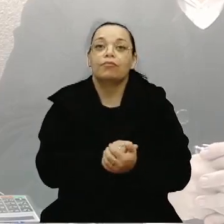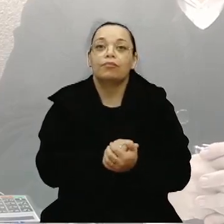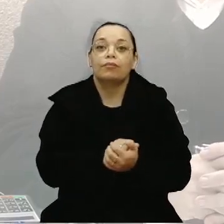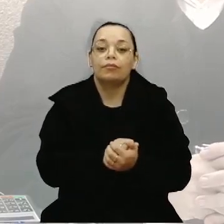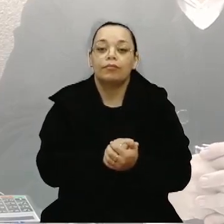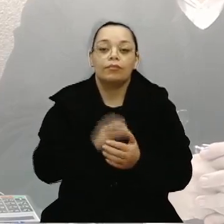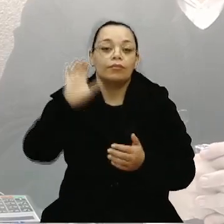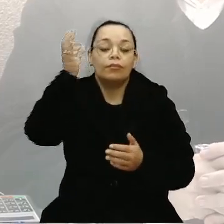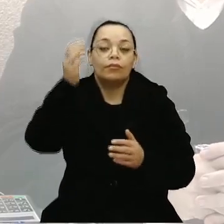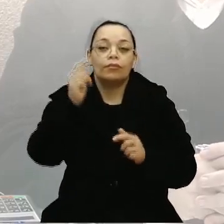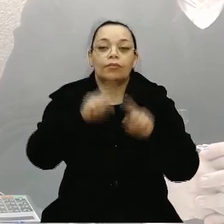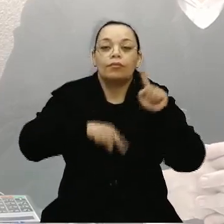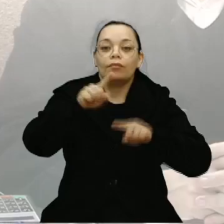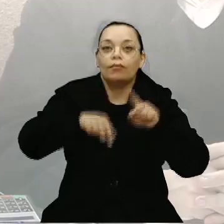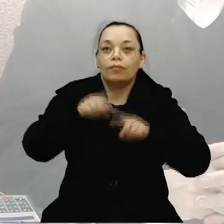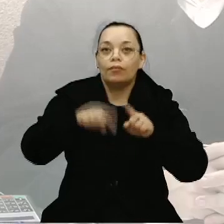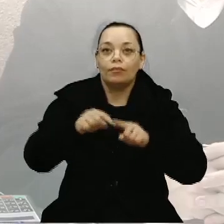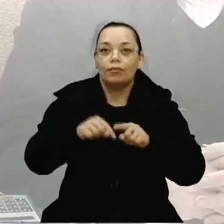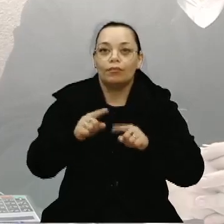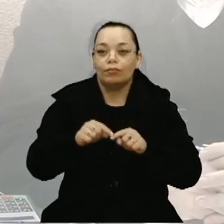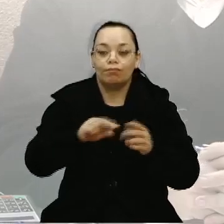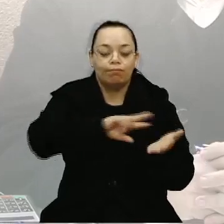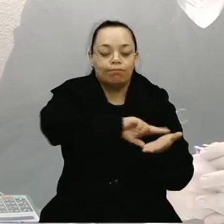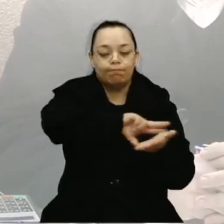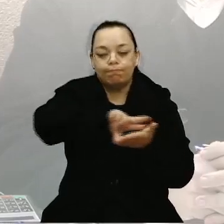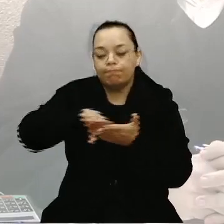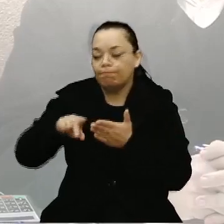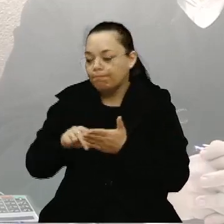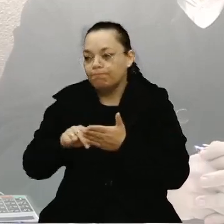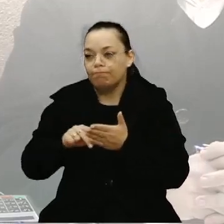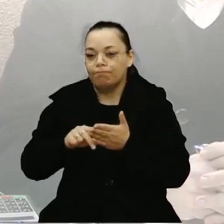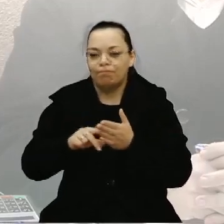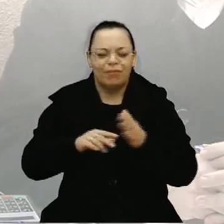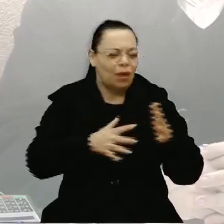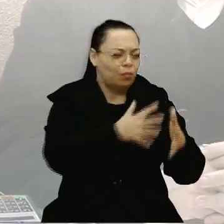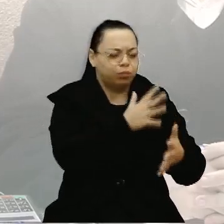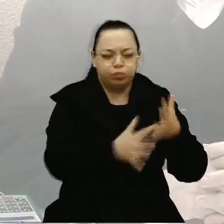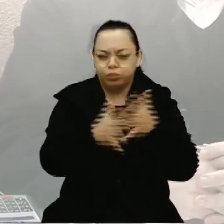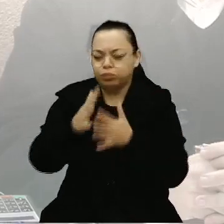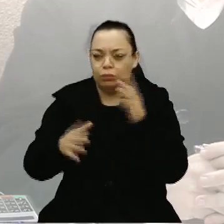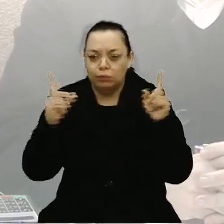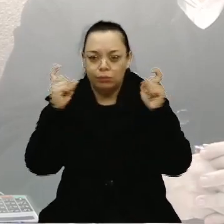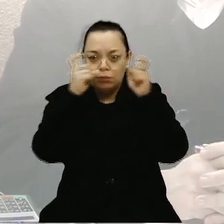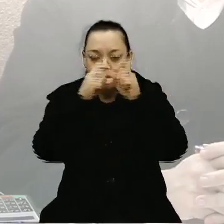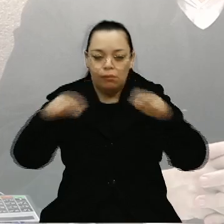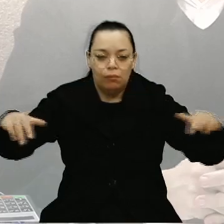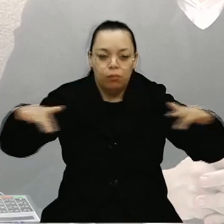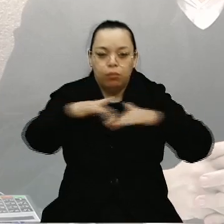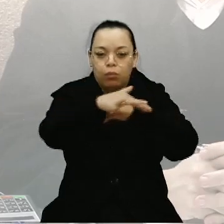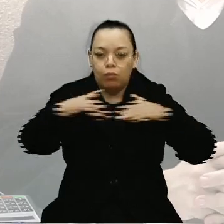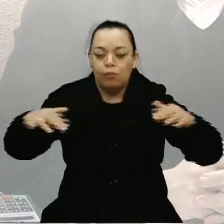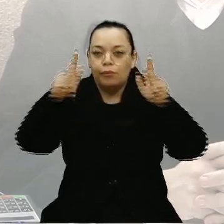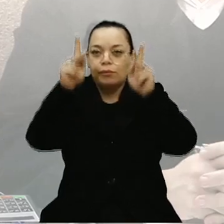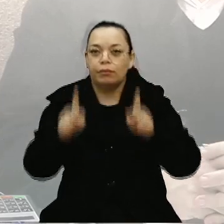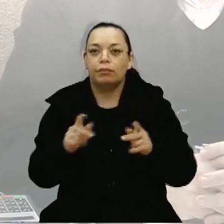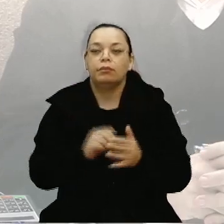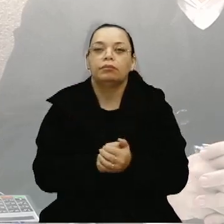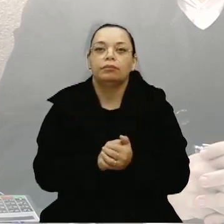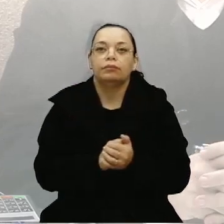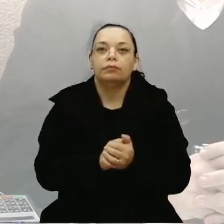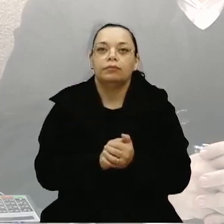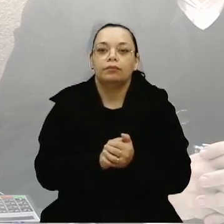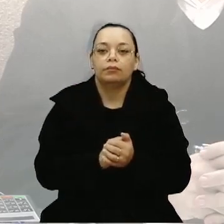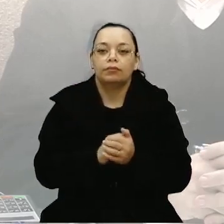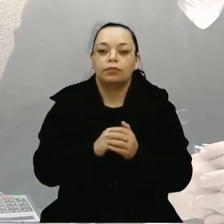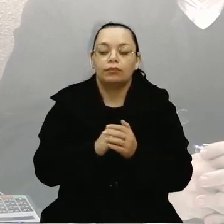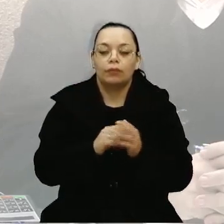suas atividades em condições adversas que causam desordem e dificultam a circulação de pedestres. O projeto